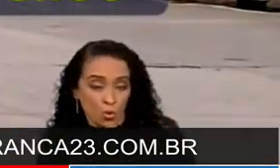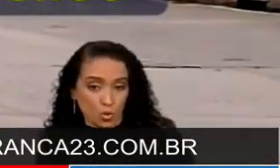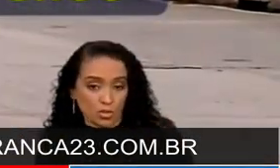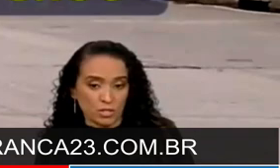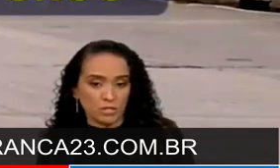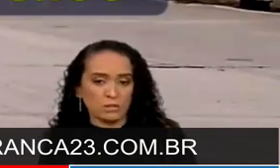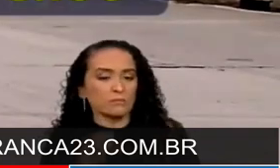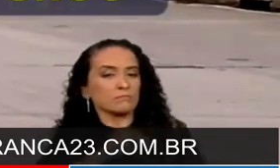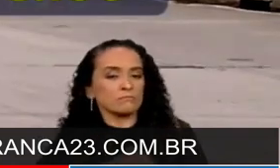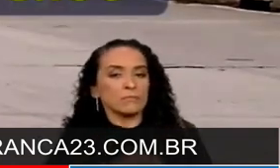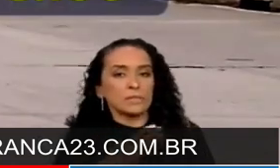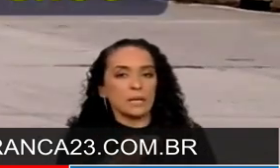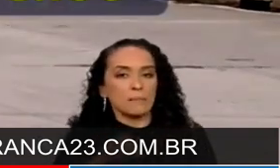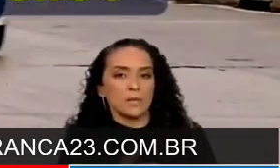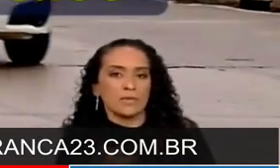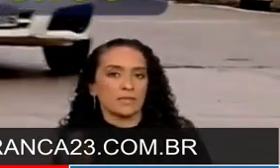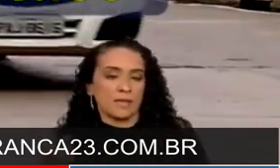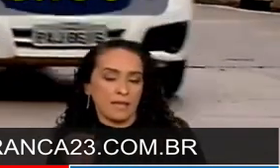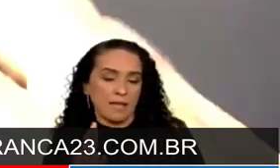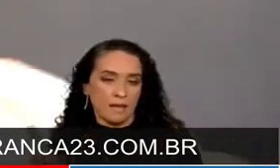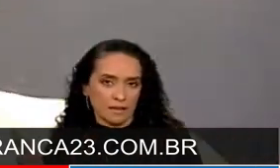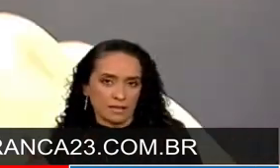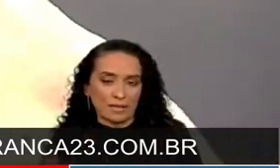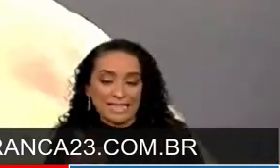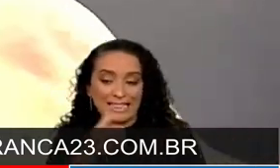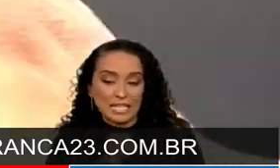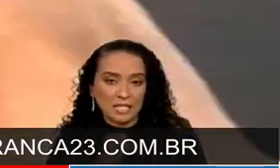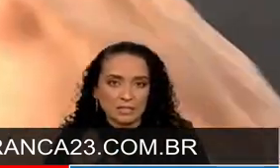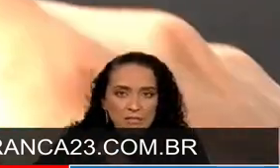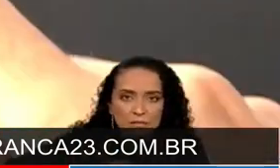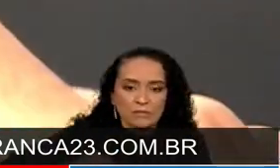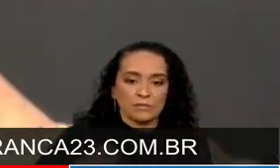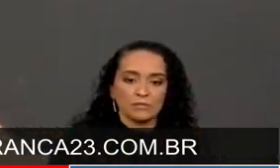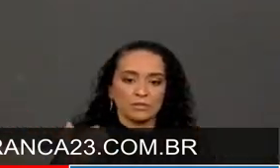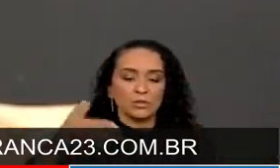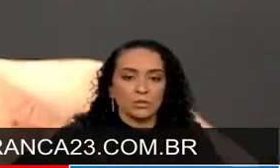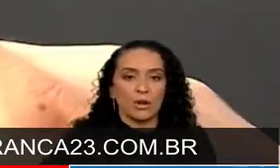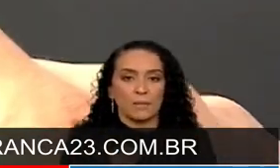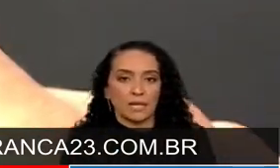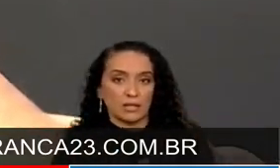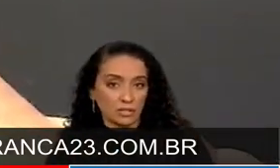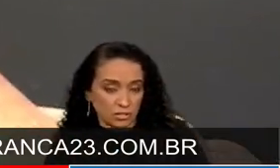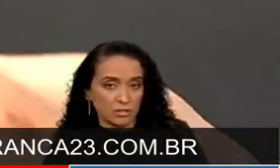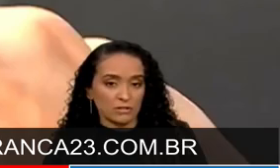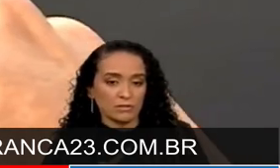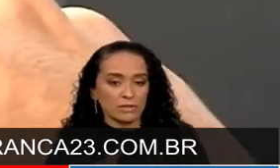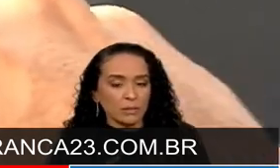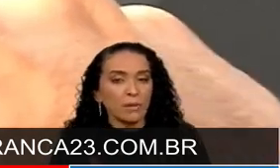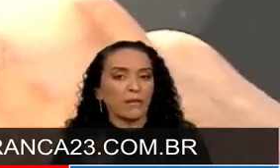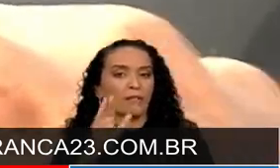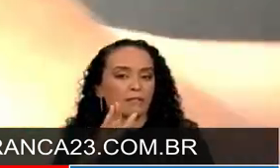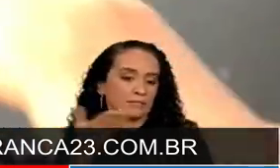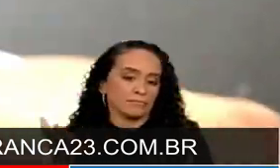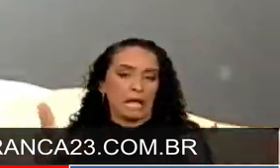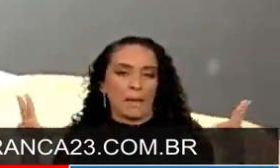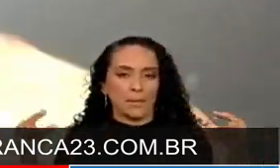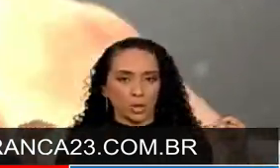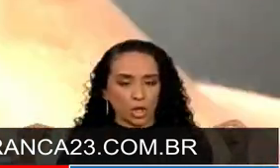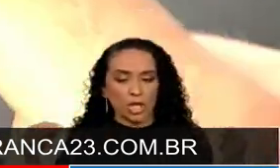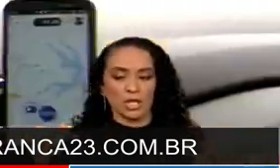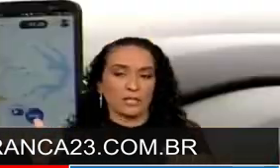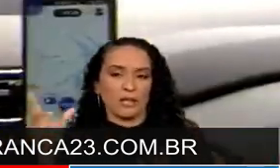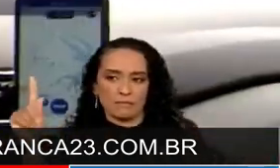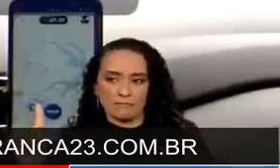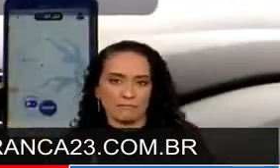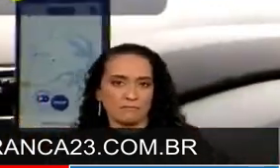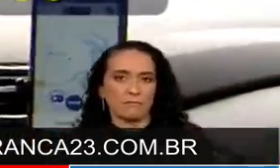mensal de R$ 3.100. 10 anos depois, com a entrada dos aplicativos que fazem o intermédio entre motoristas e